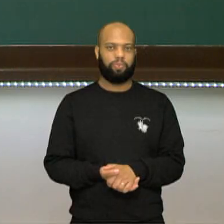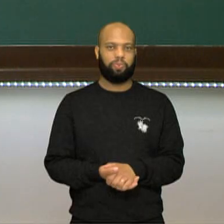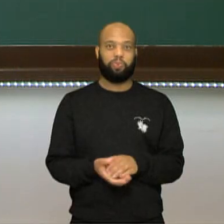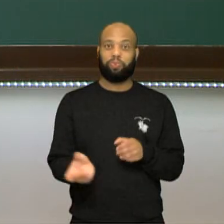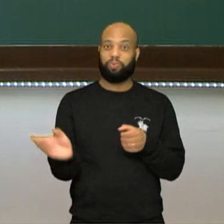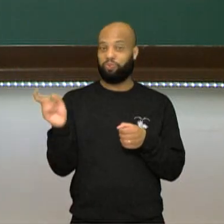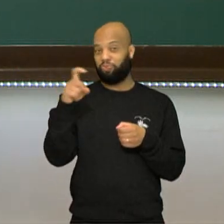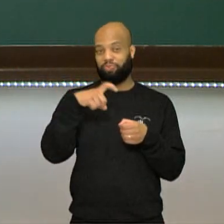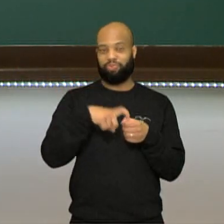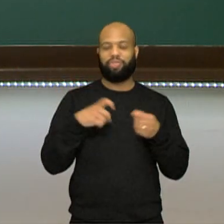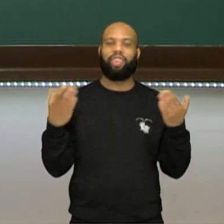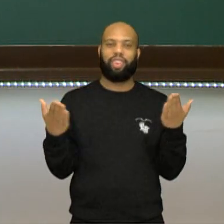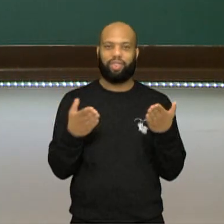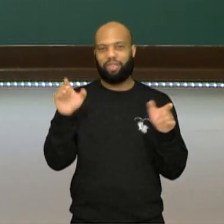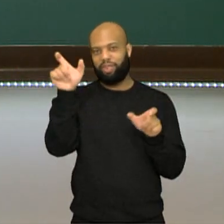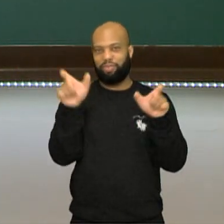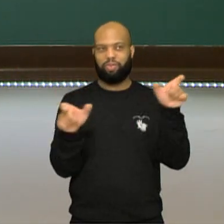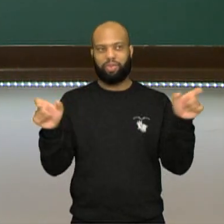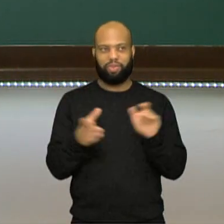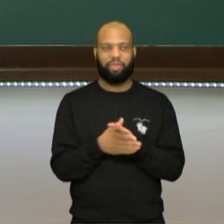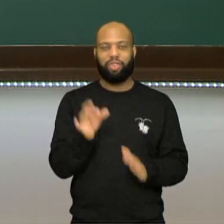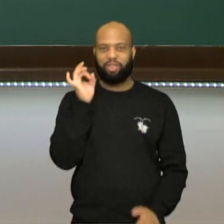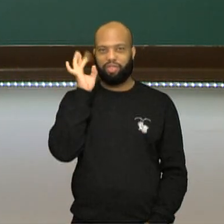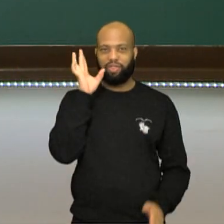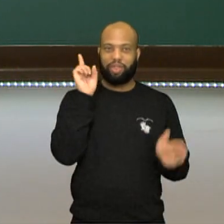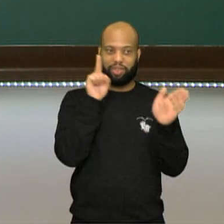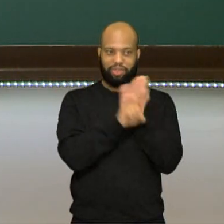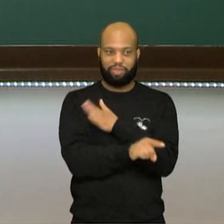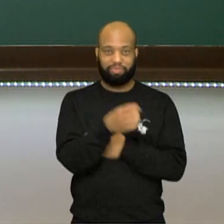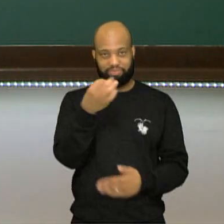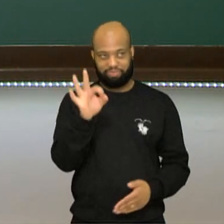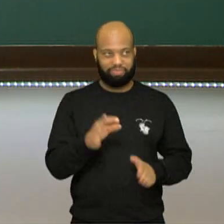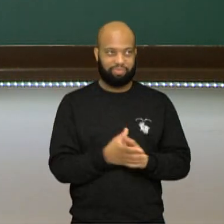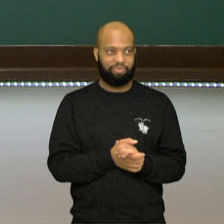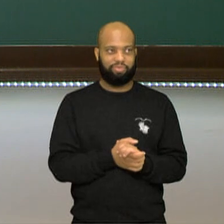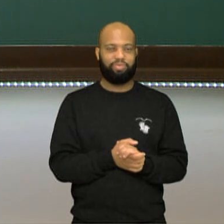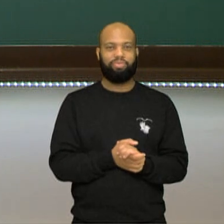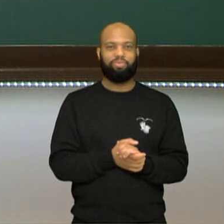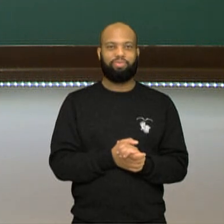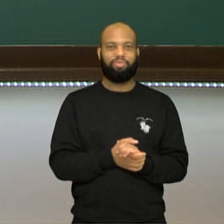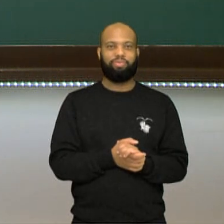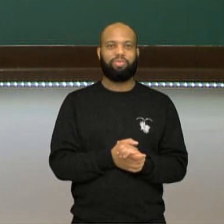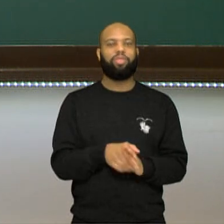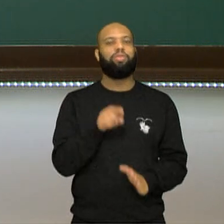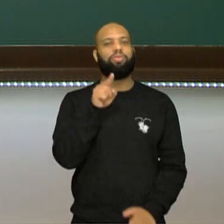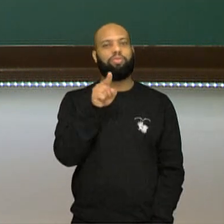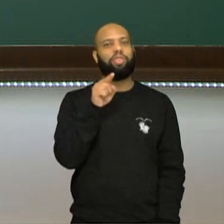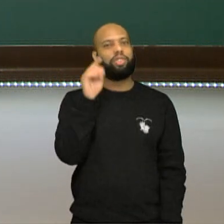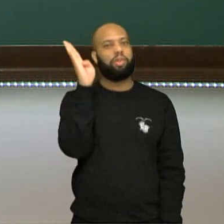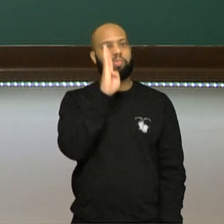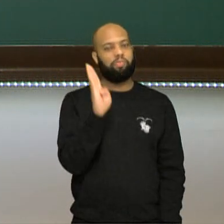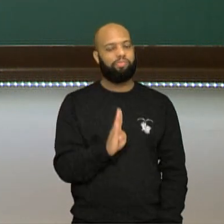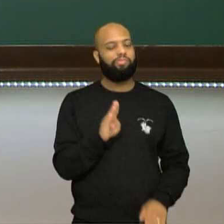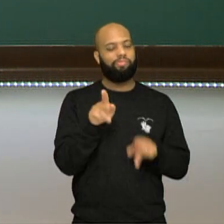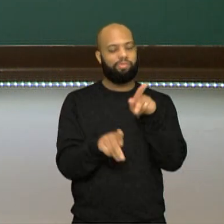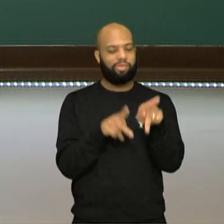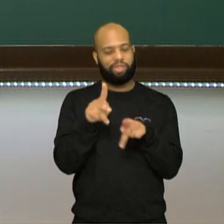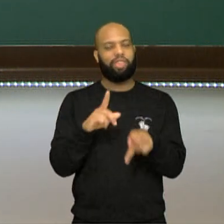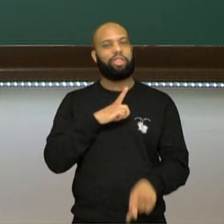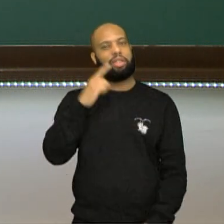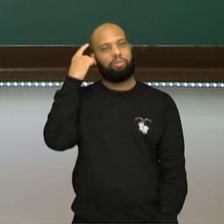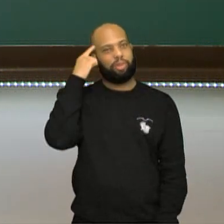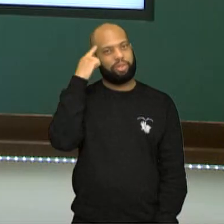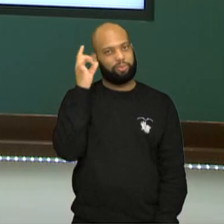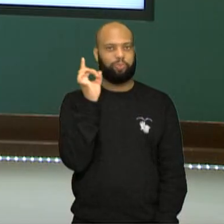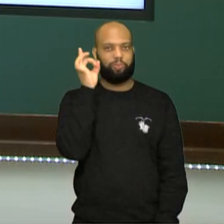Voltando aqui, né, pessoal? Faça essa pergunta, né? Vocês são brasileiros, pessoal. Vamos pensar um pouquinho, que tá muito